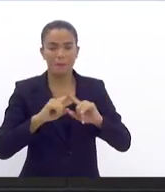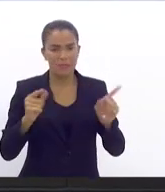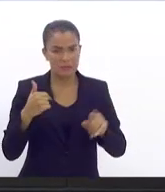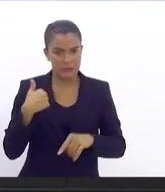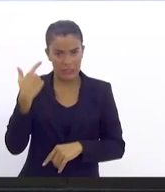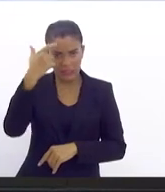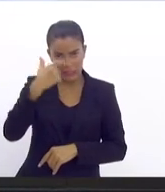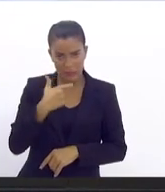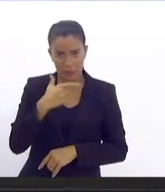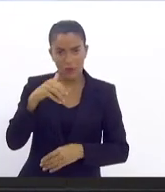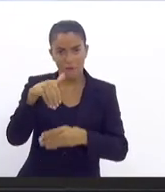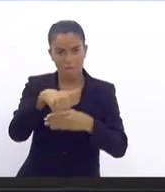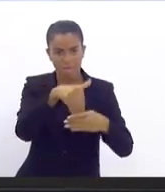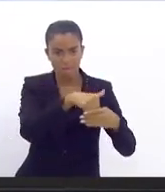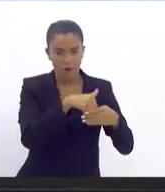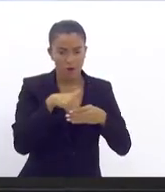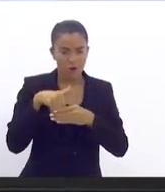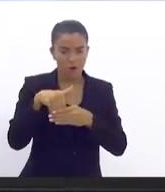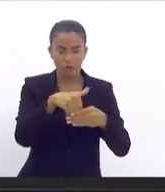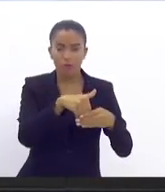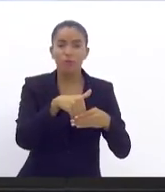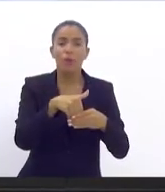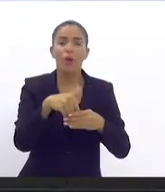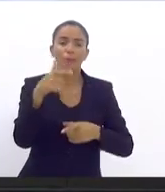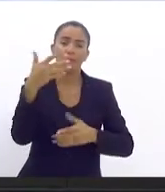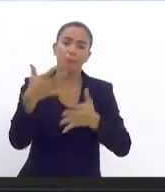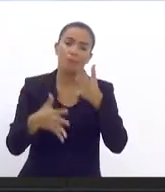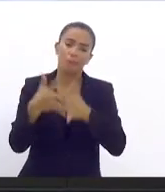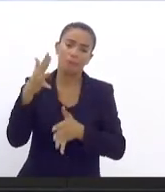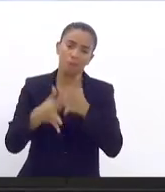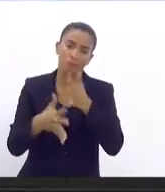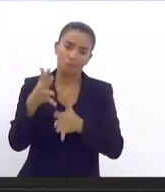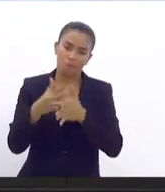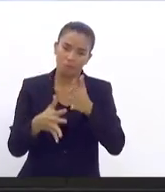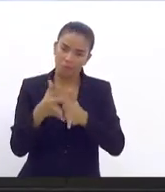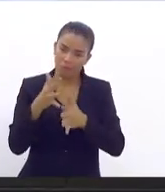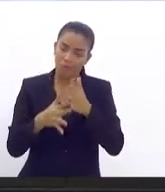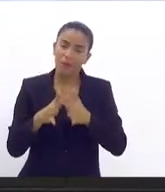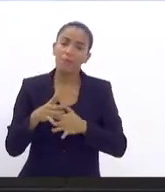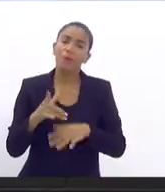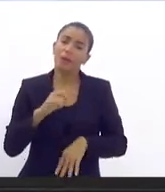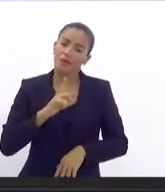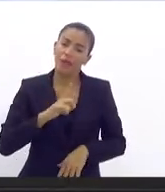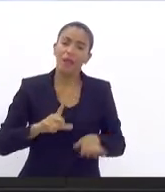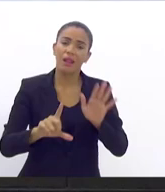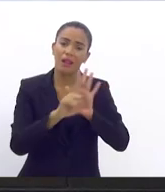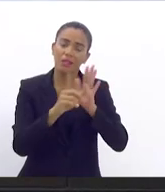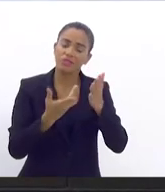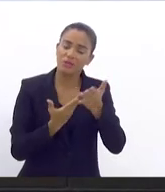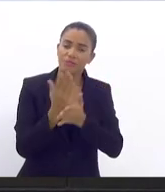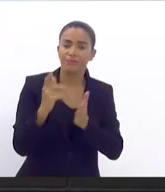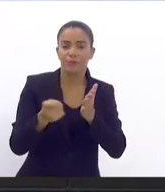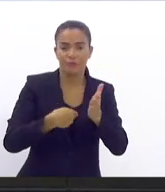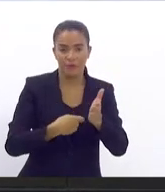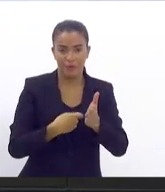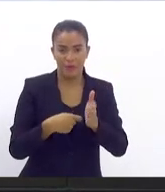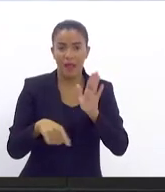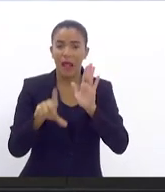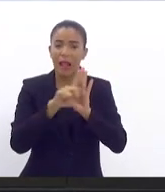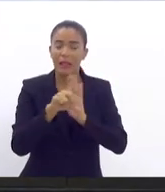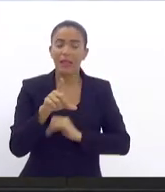voto apartado pela prejudicabilidade em reconhecimento a uma lei de autoria do deputado Carlos Mink, que é a